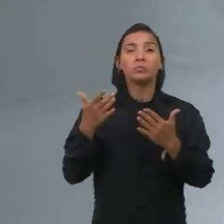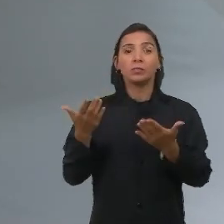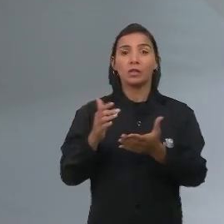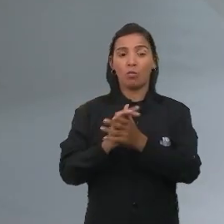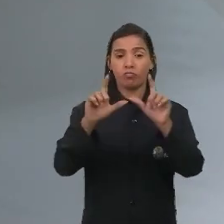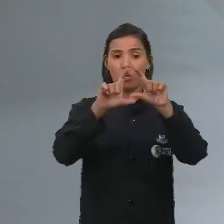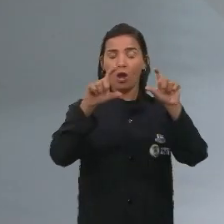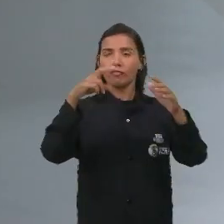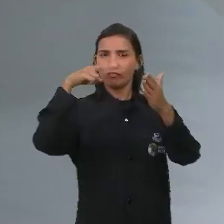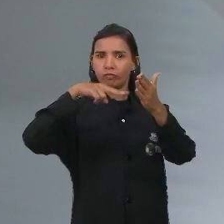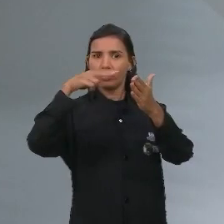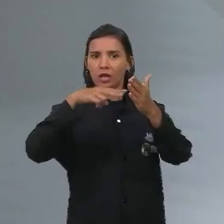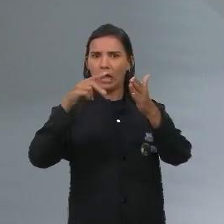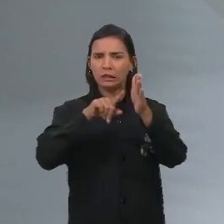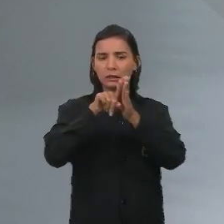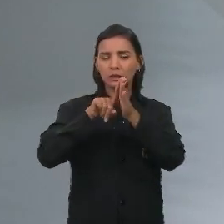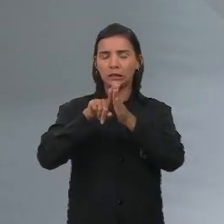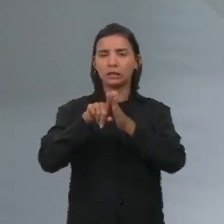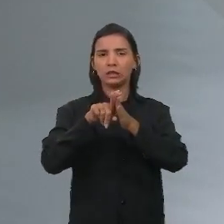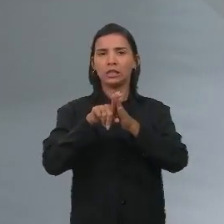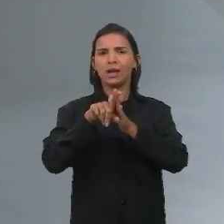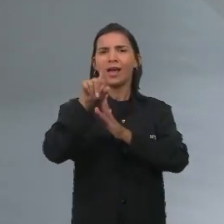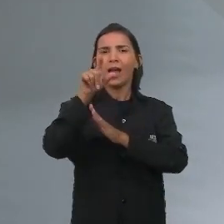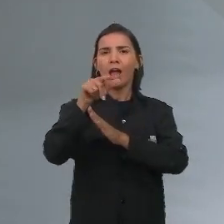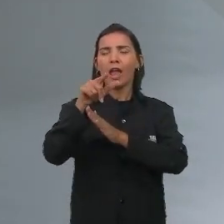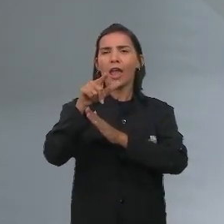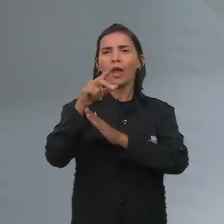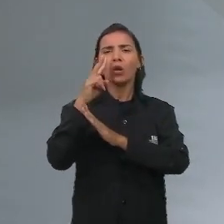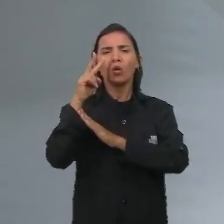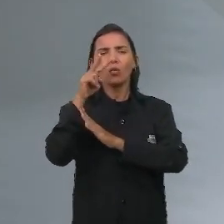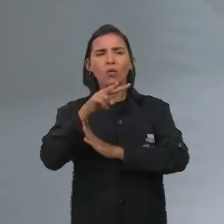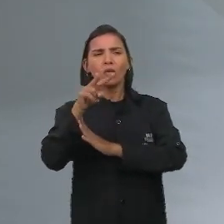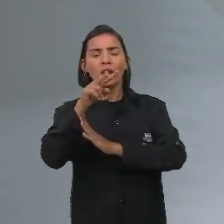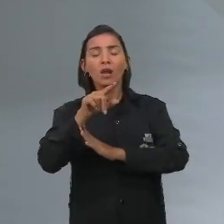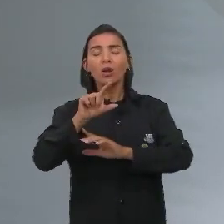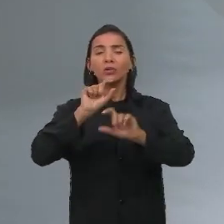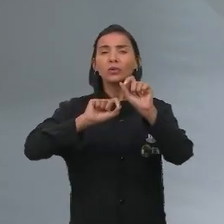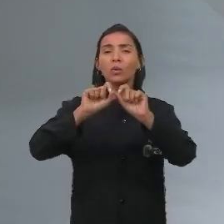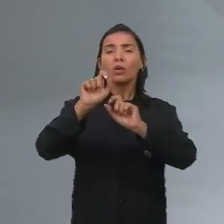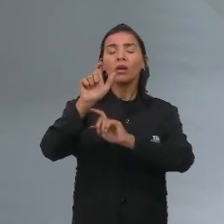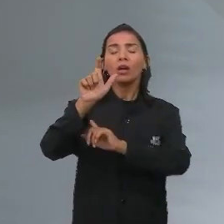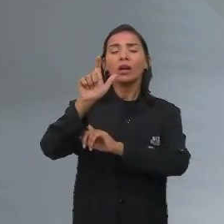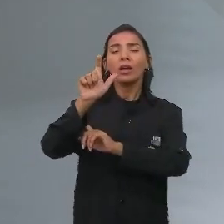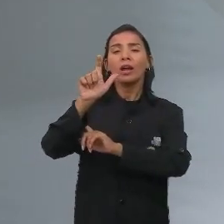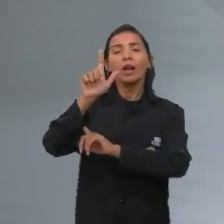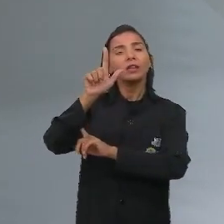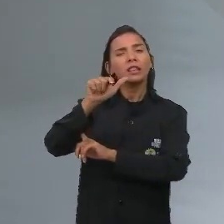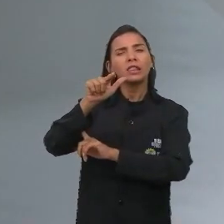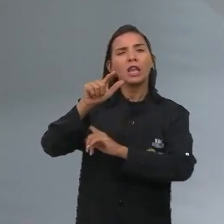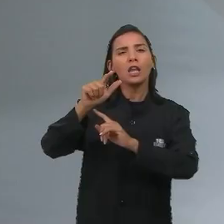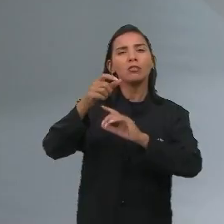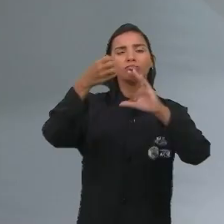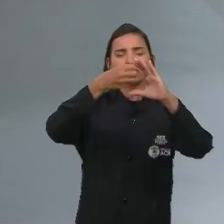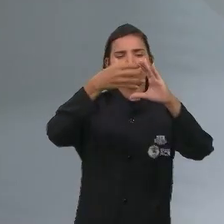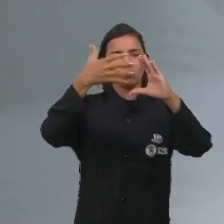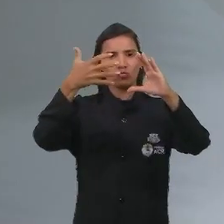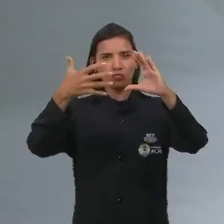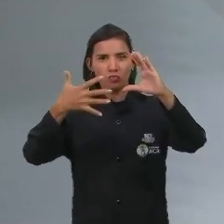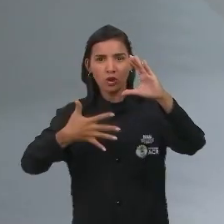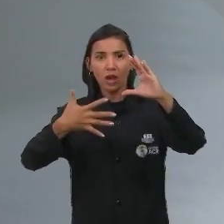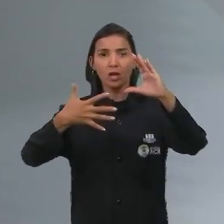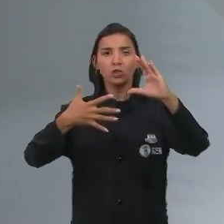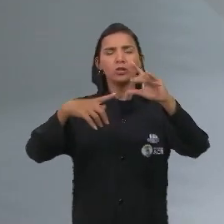todos vocês, e que vocês acompanharam, nós tivemos literalmente a descrição de um tipo